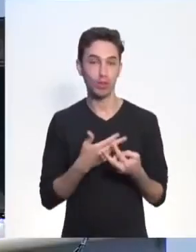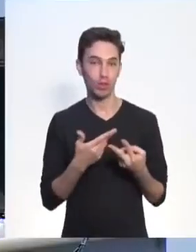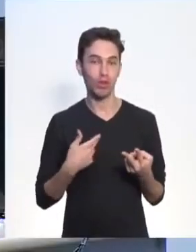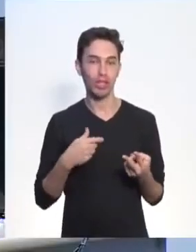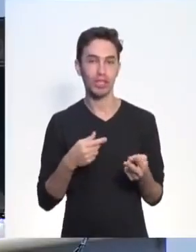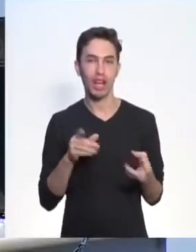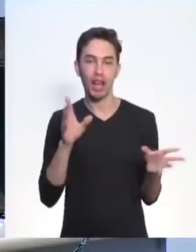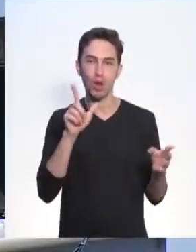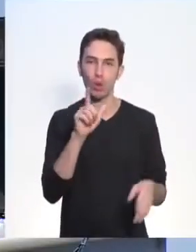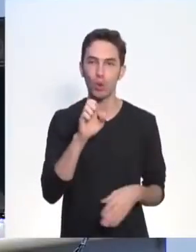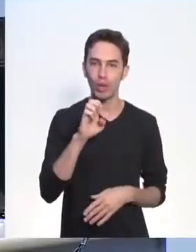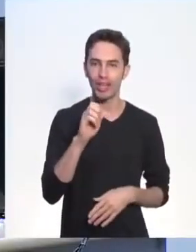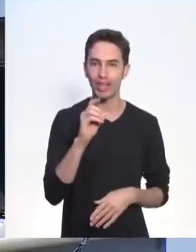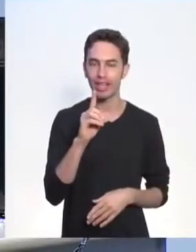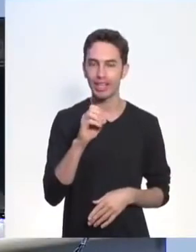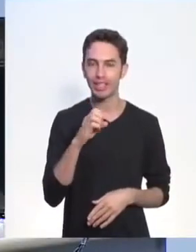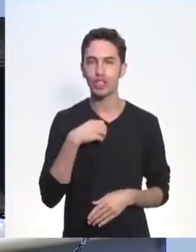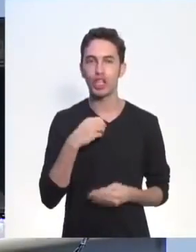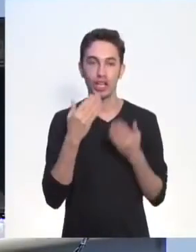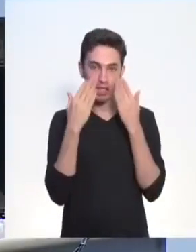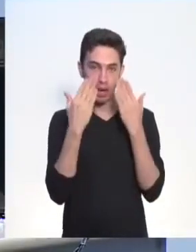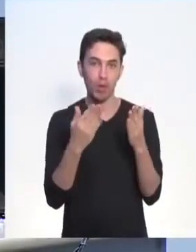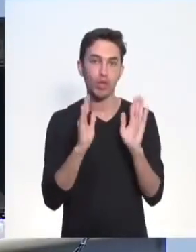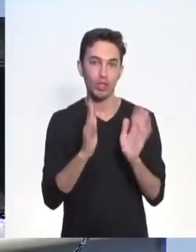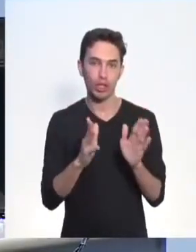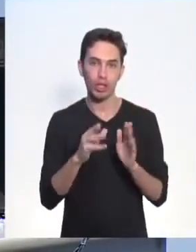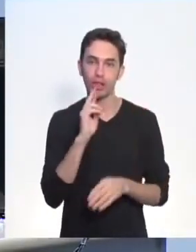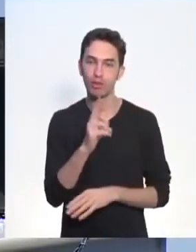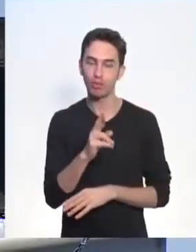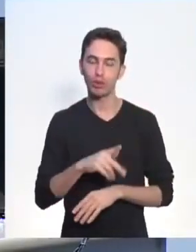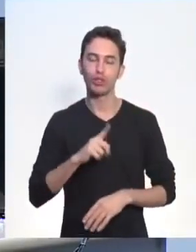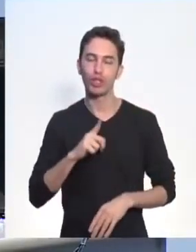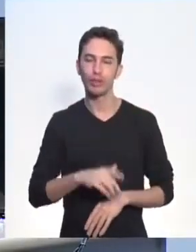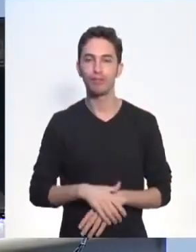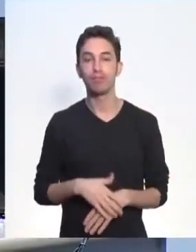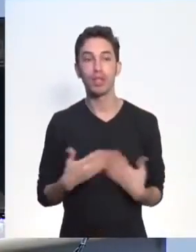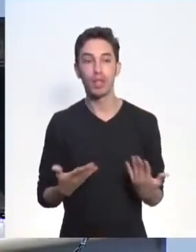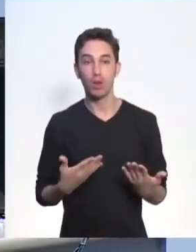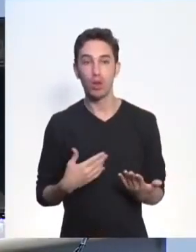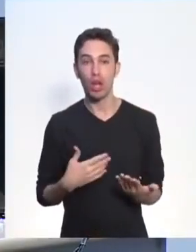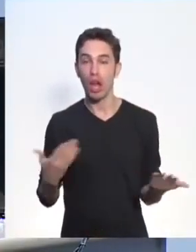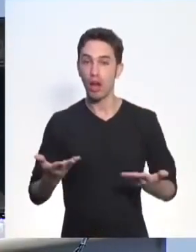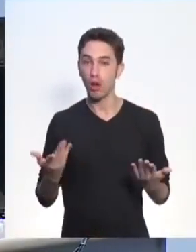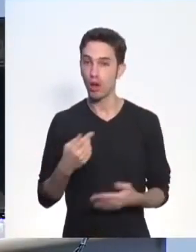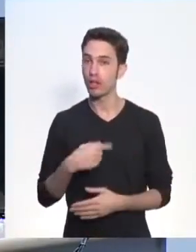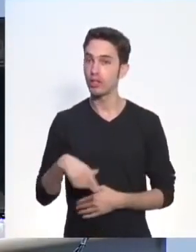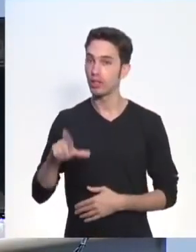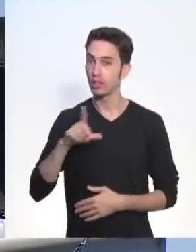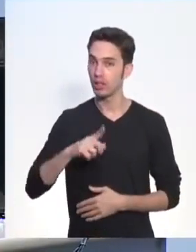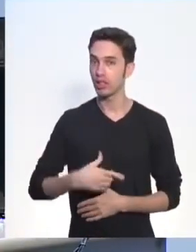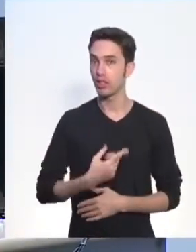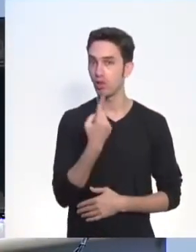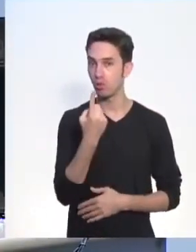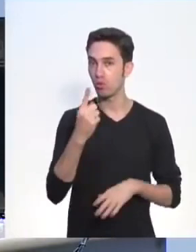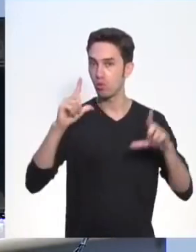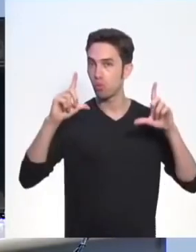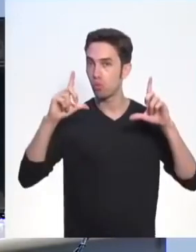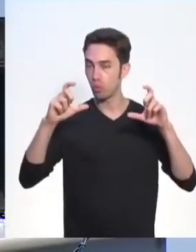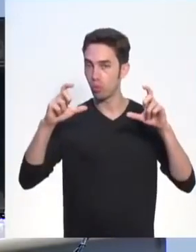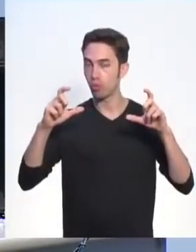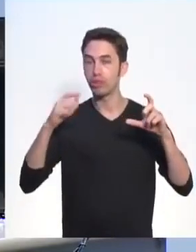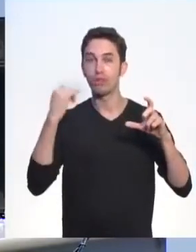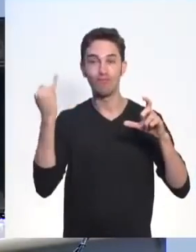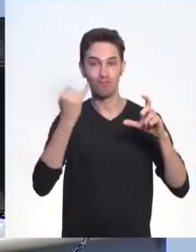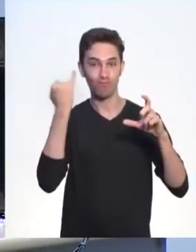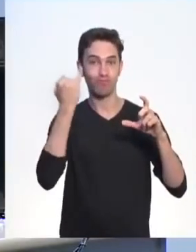O fato de nós termos uma imagem vai ser relevante aí, porque a gente precisa,